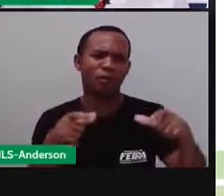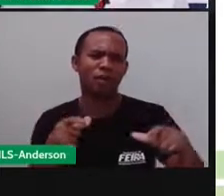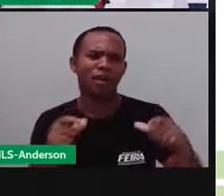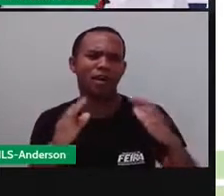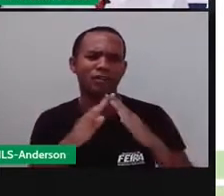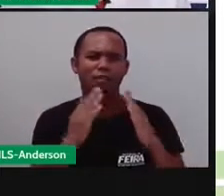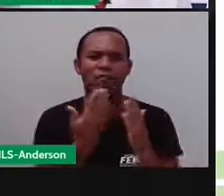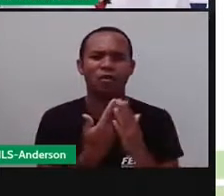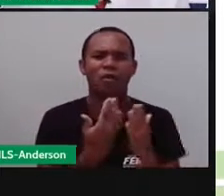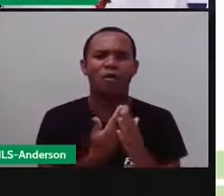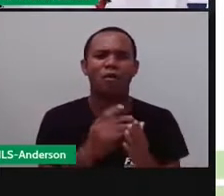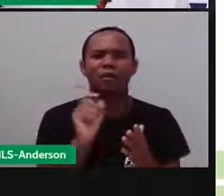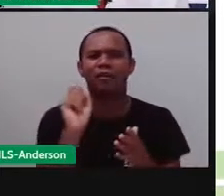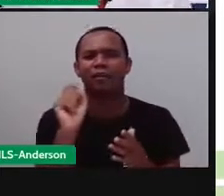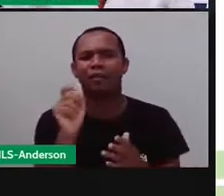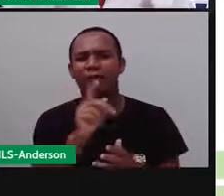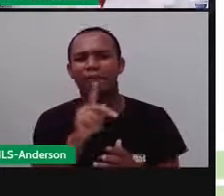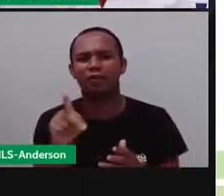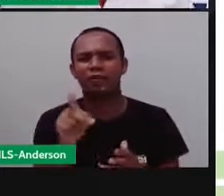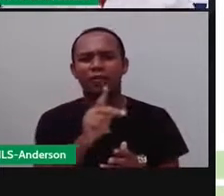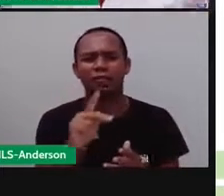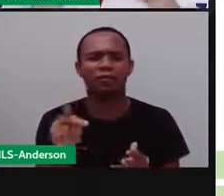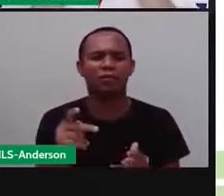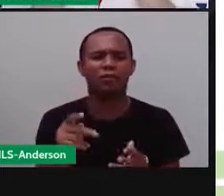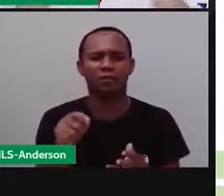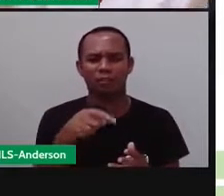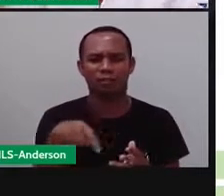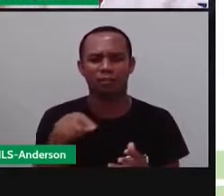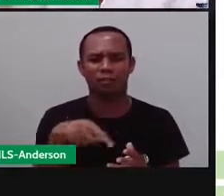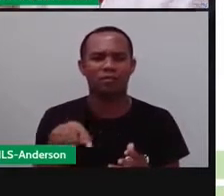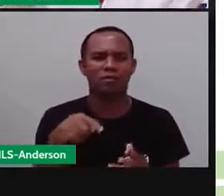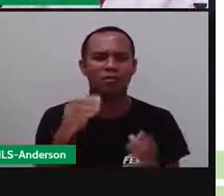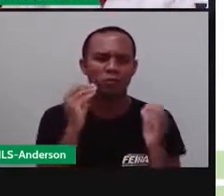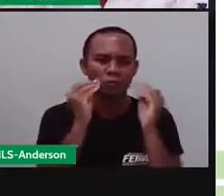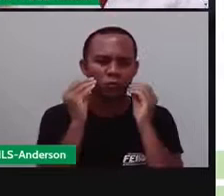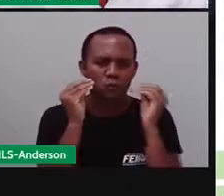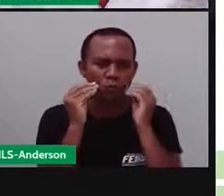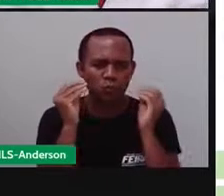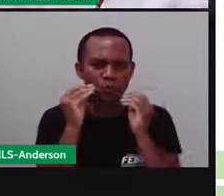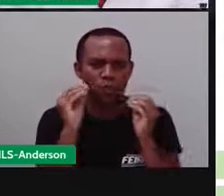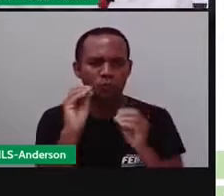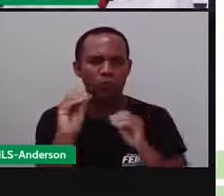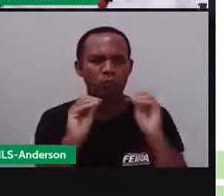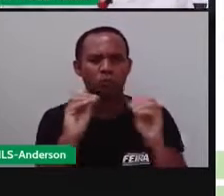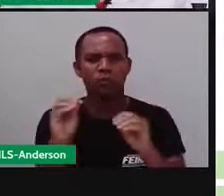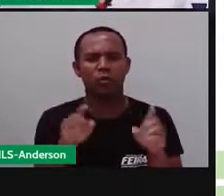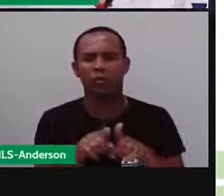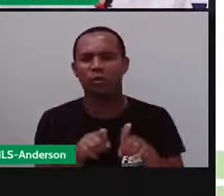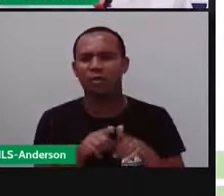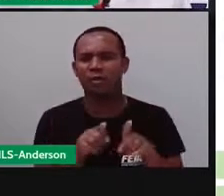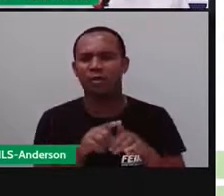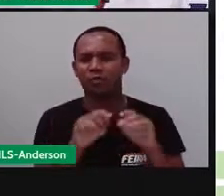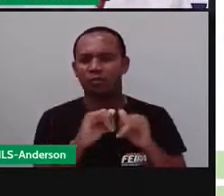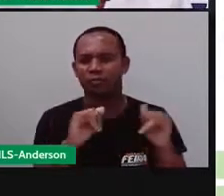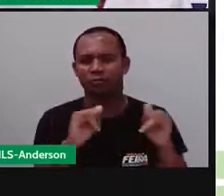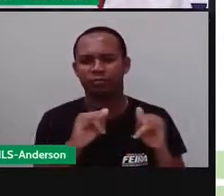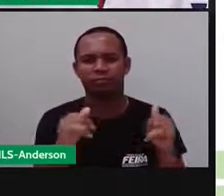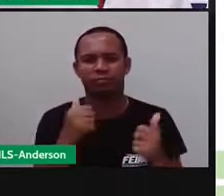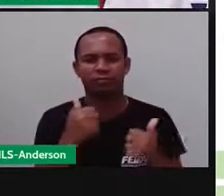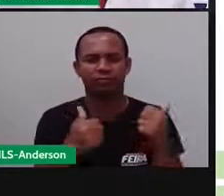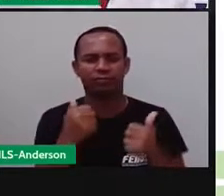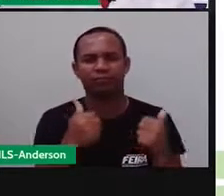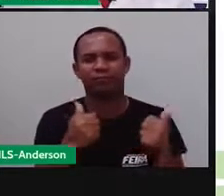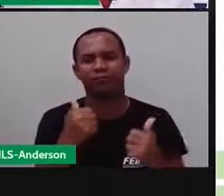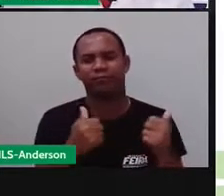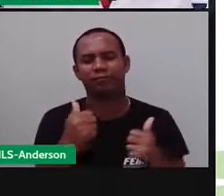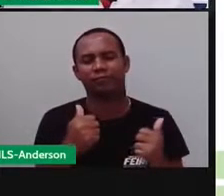estão falando, quem são os professores de vocês, para que a gente possa mandar aquele beijo, fazer aquele recorte massa aí do seu comentário para aparecer